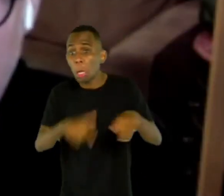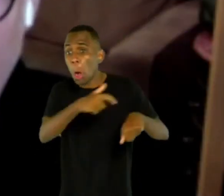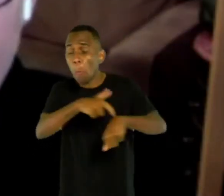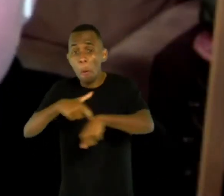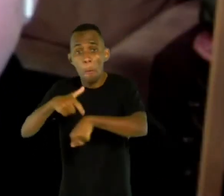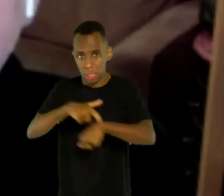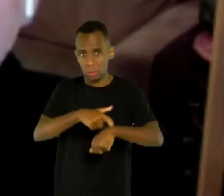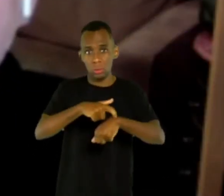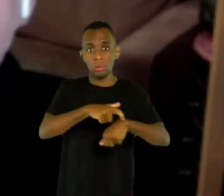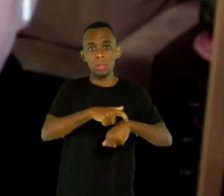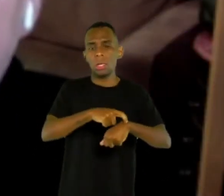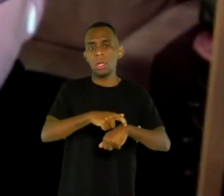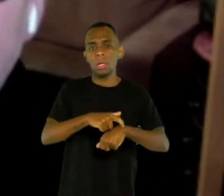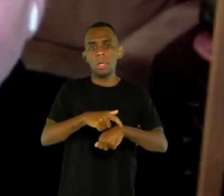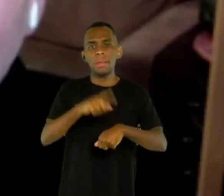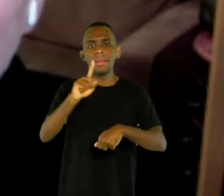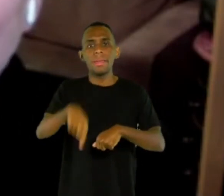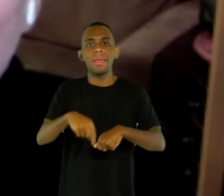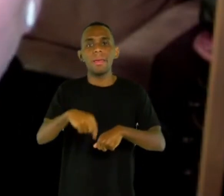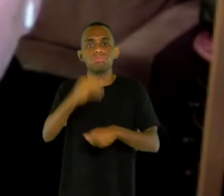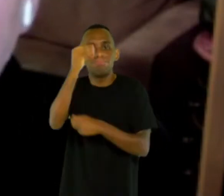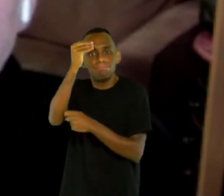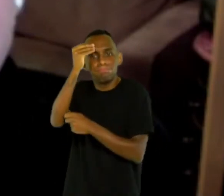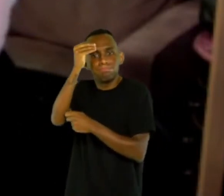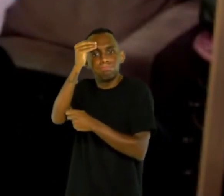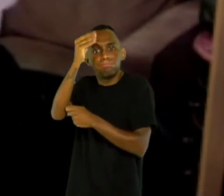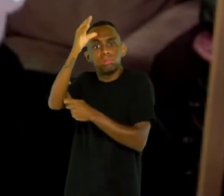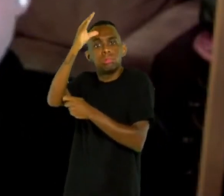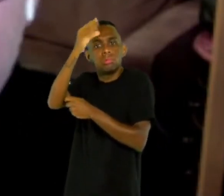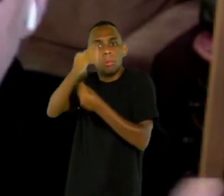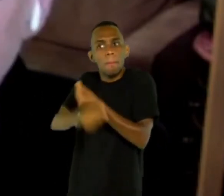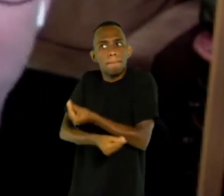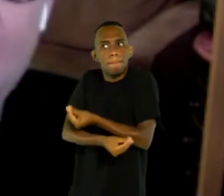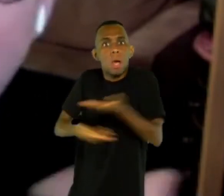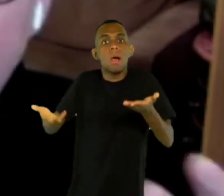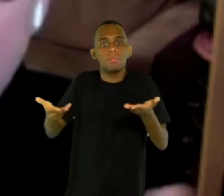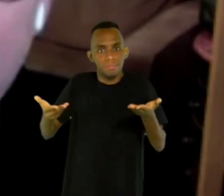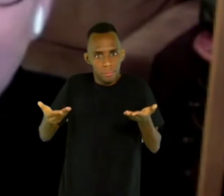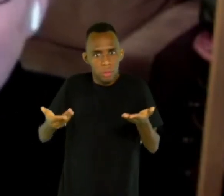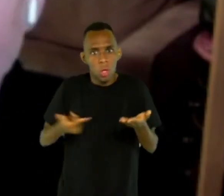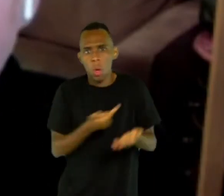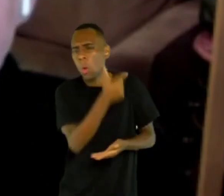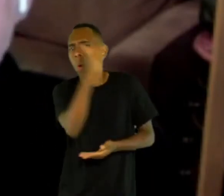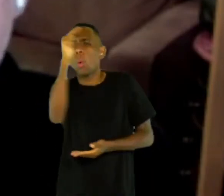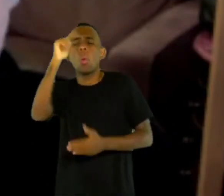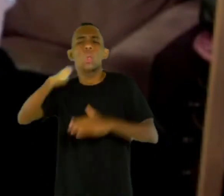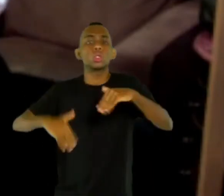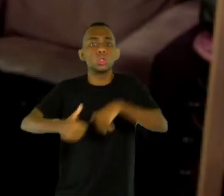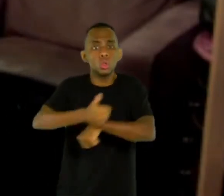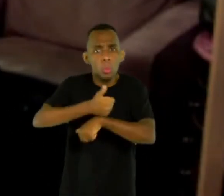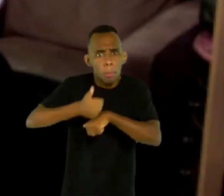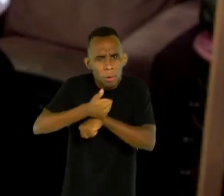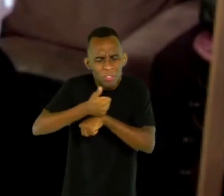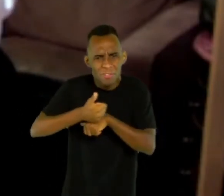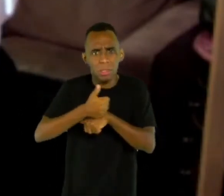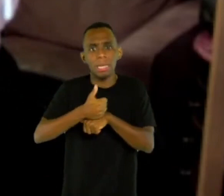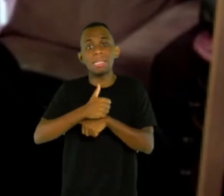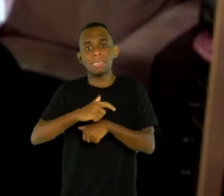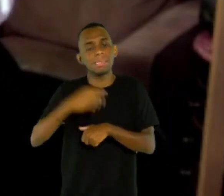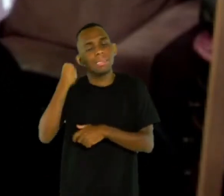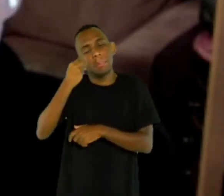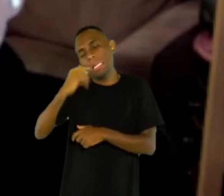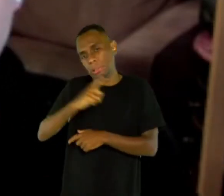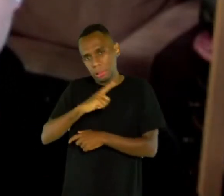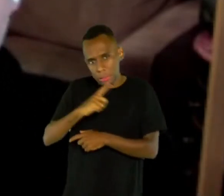de fonte de sabedoria, onde os outros personagens perdidos nesse emaranhado de ódios e paixões extremadas